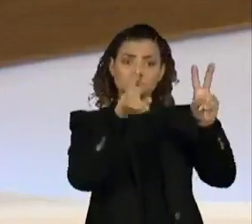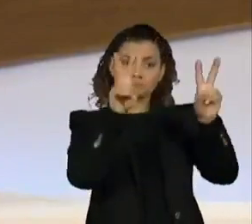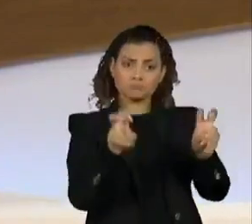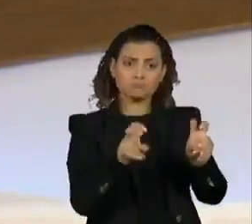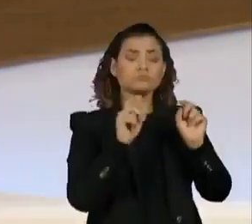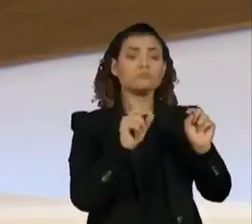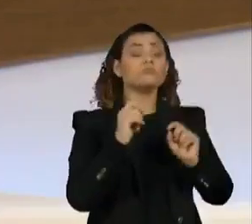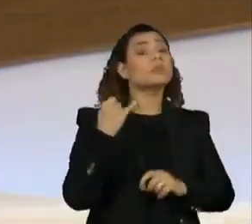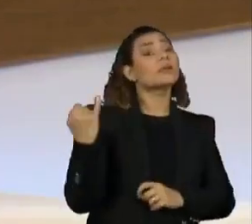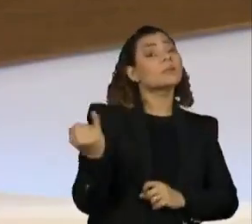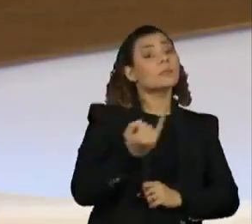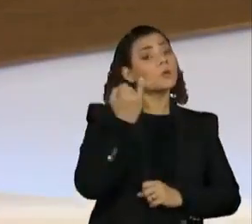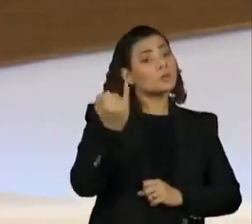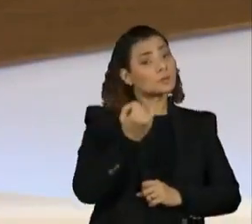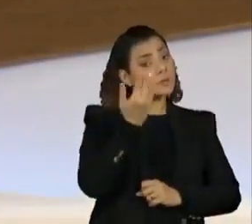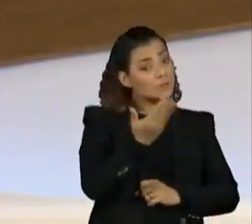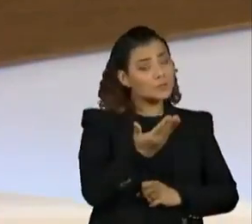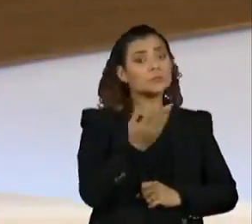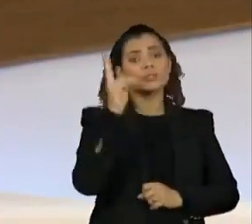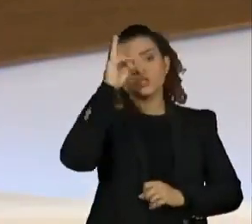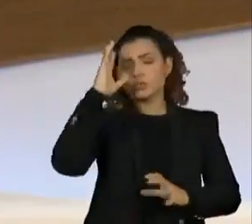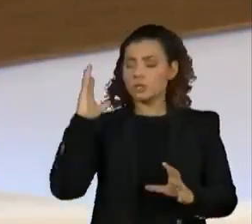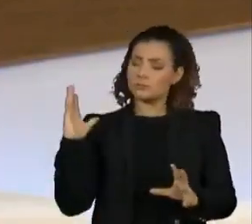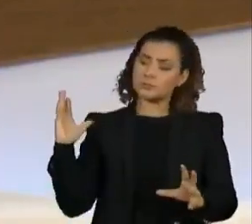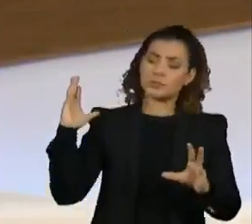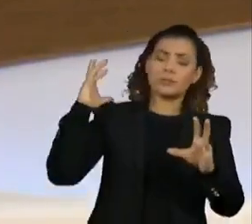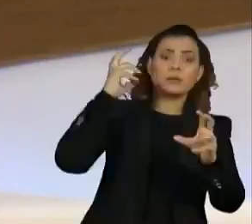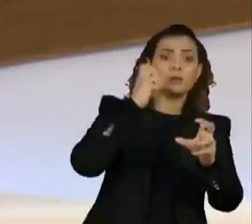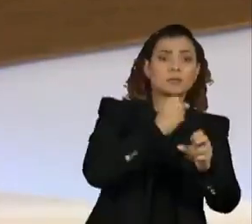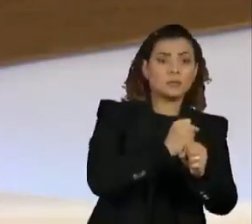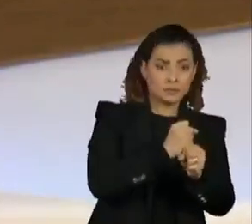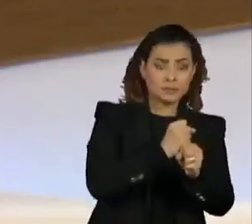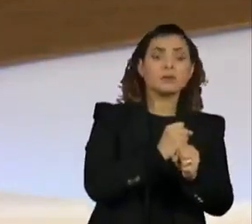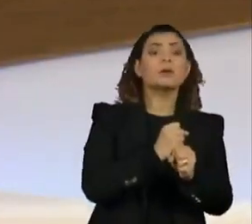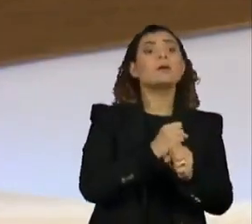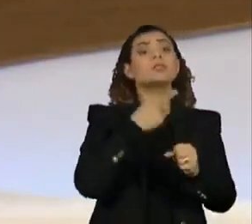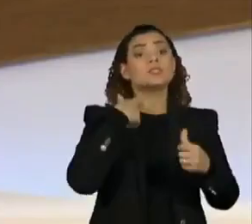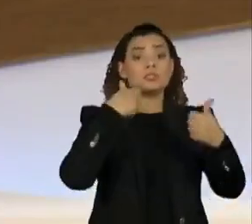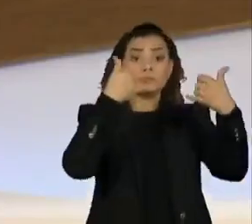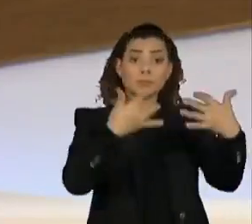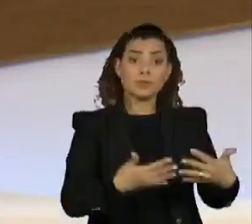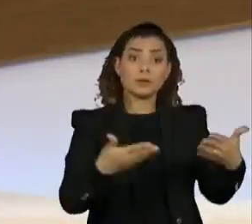sobre essa importância, da historiografia recente, de estar fazendo uma releitura